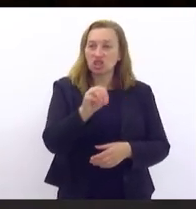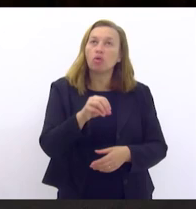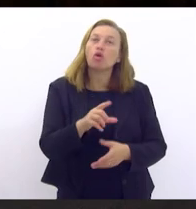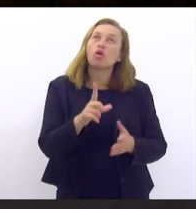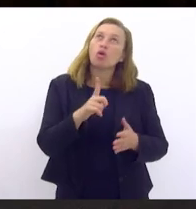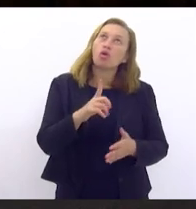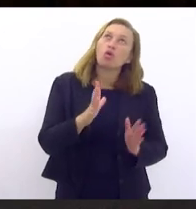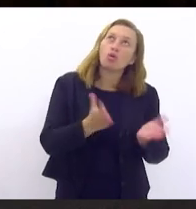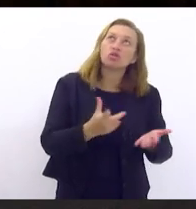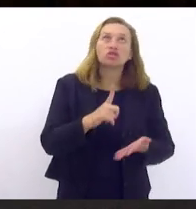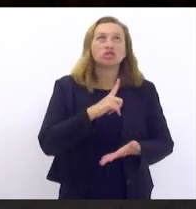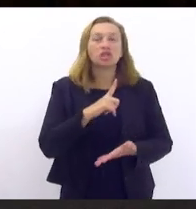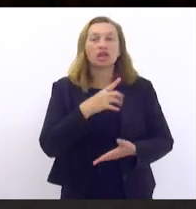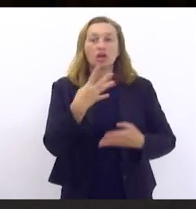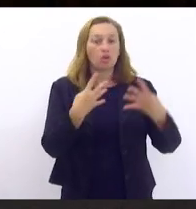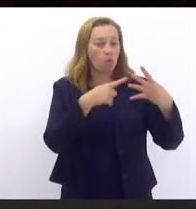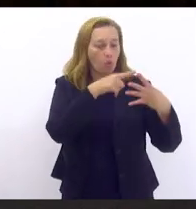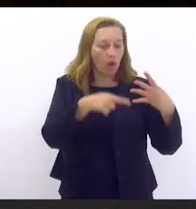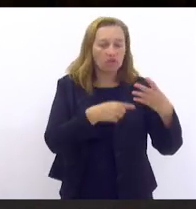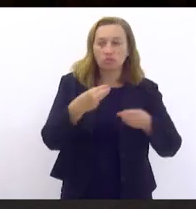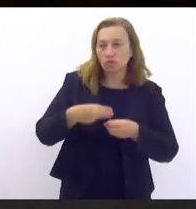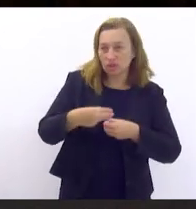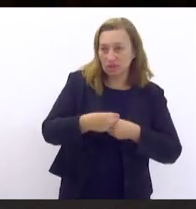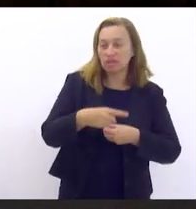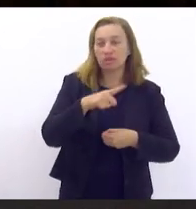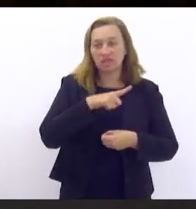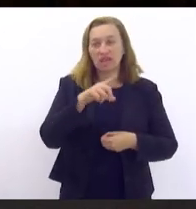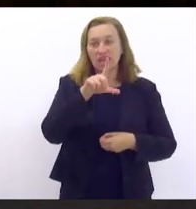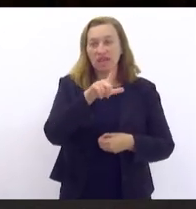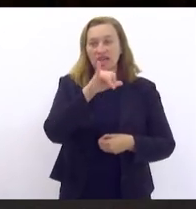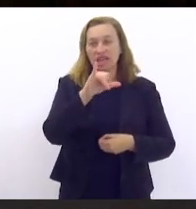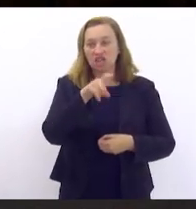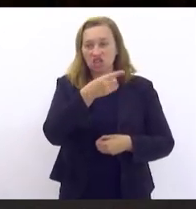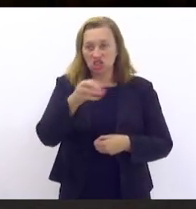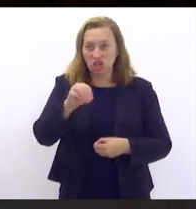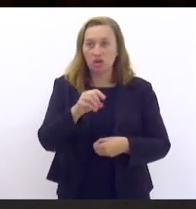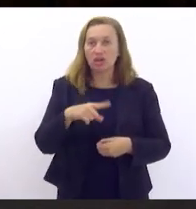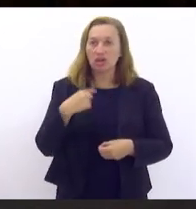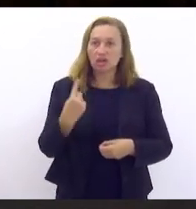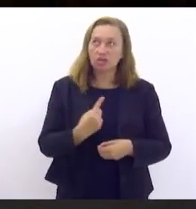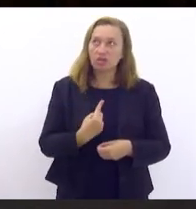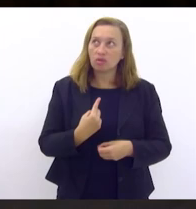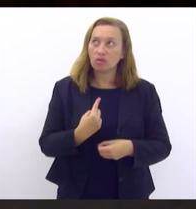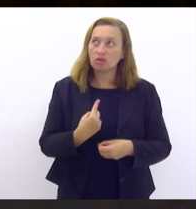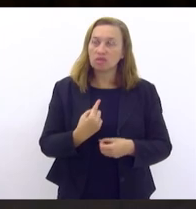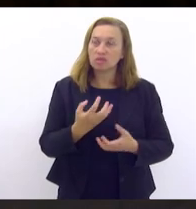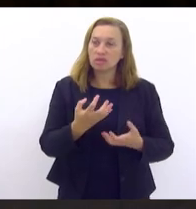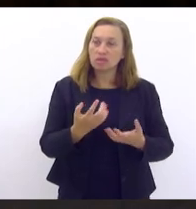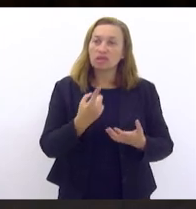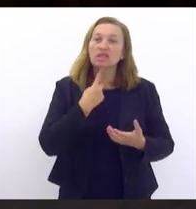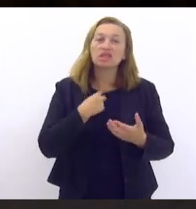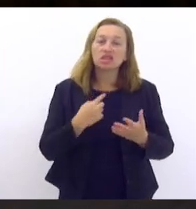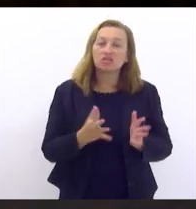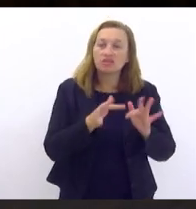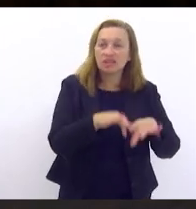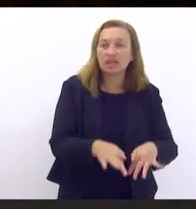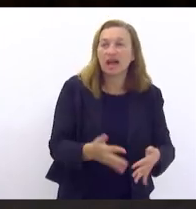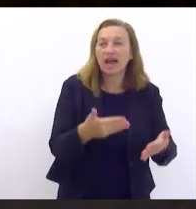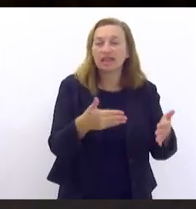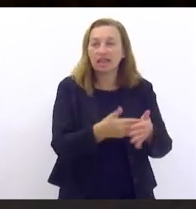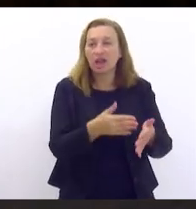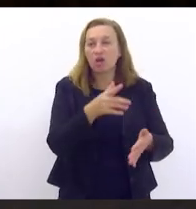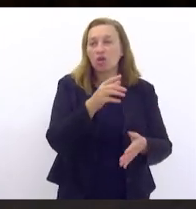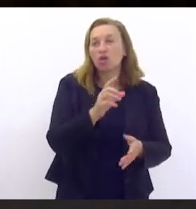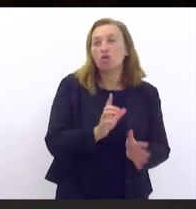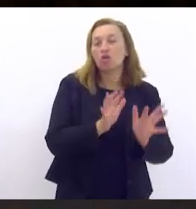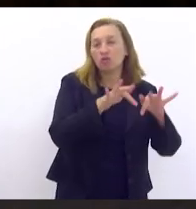ainda tem lixão no estado do Rio de Janeiro e a nossa meta audaciosa intervalos até o final do ano tá eu espero que a gente